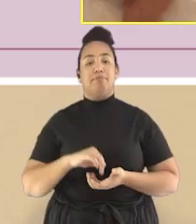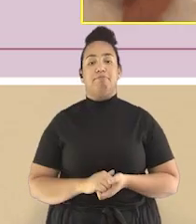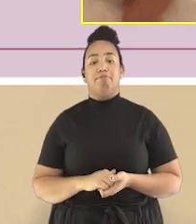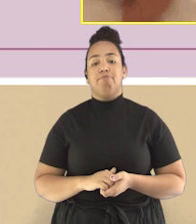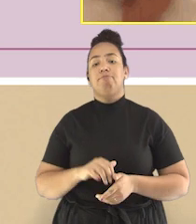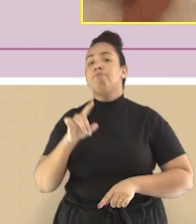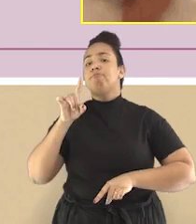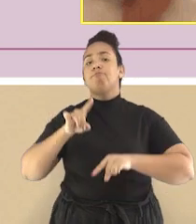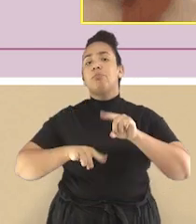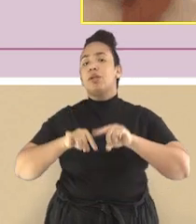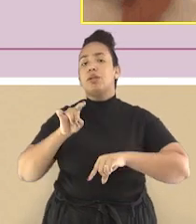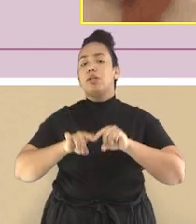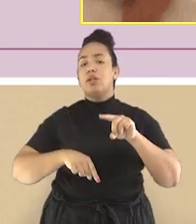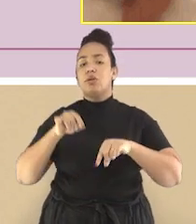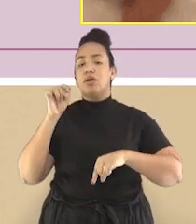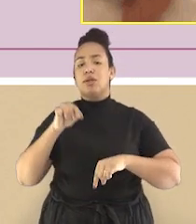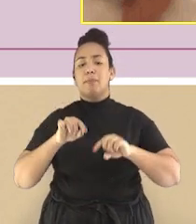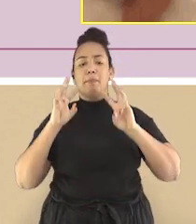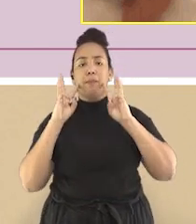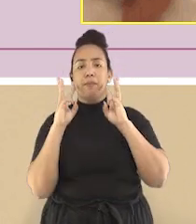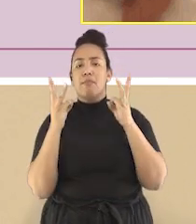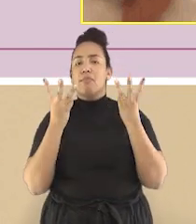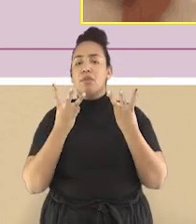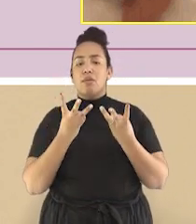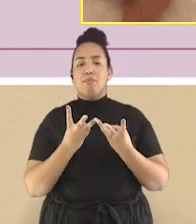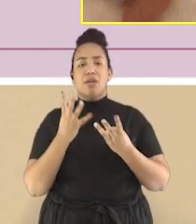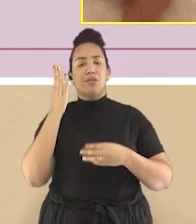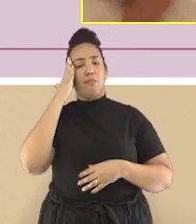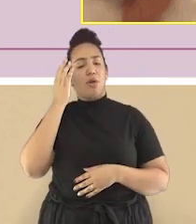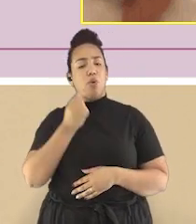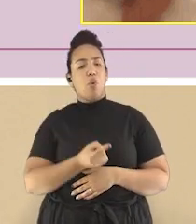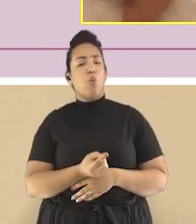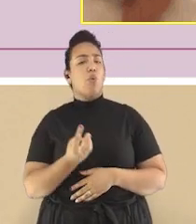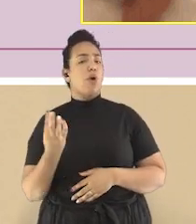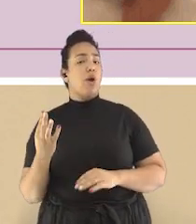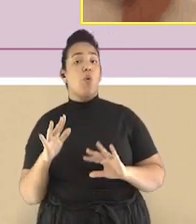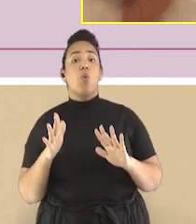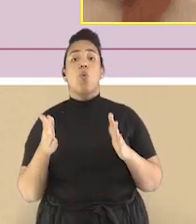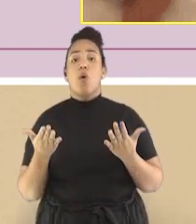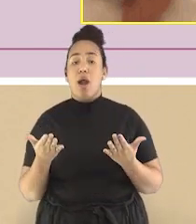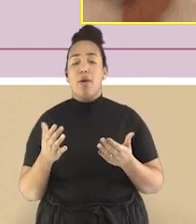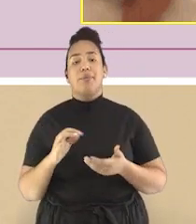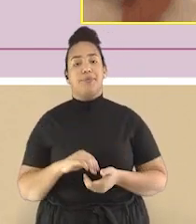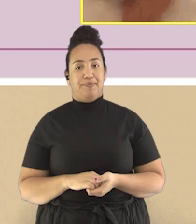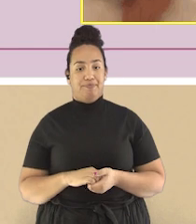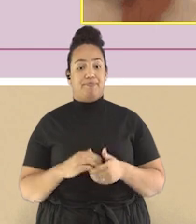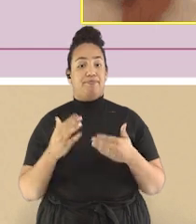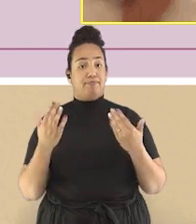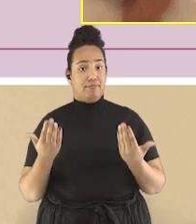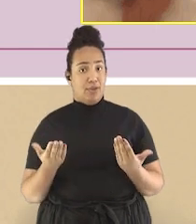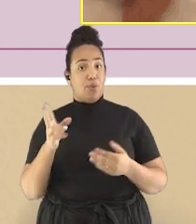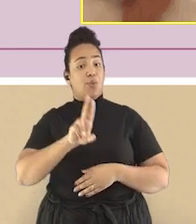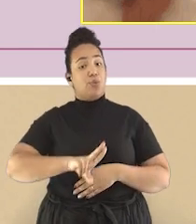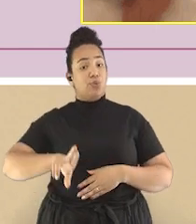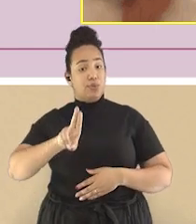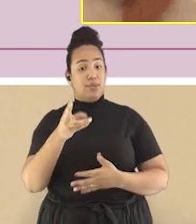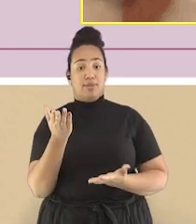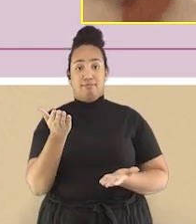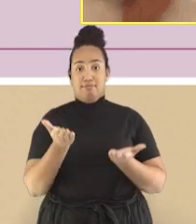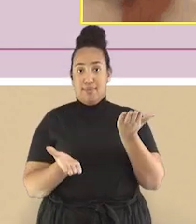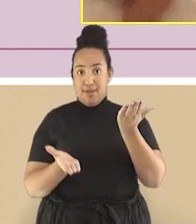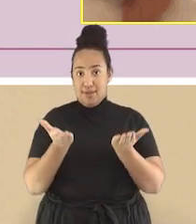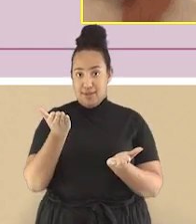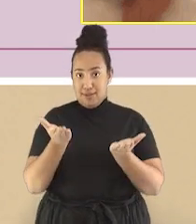E qual instrumento utilizamos para medir a massa de um objeto ou produto? O instrumento utilizado para medir a